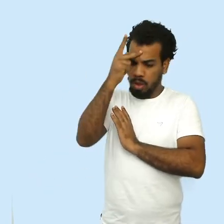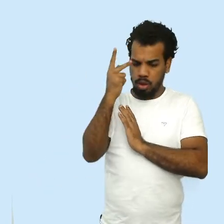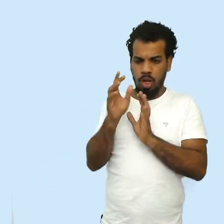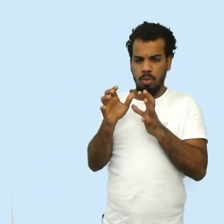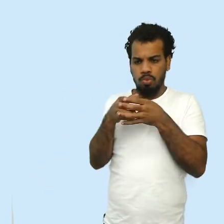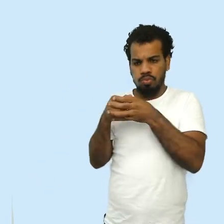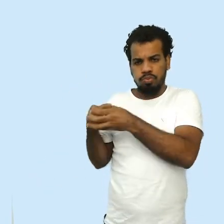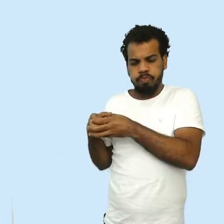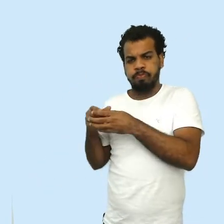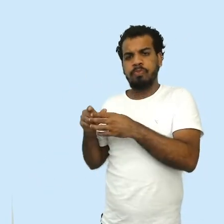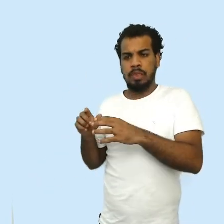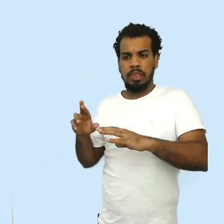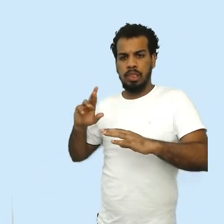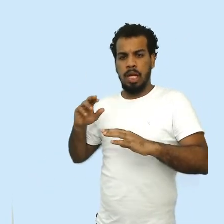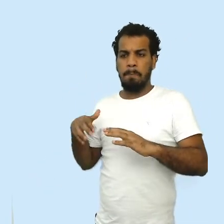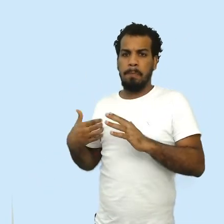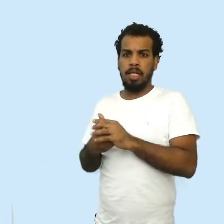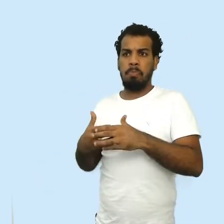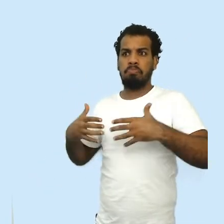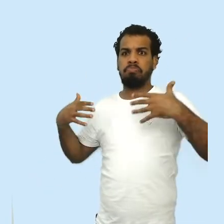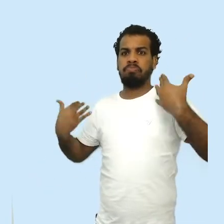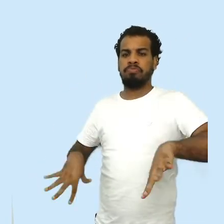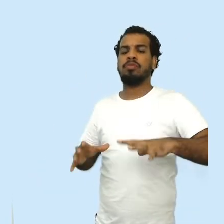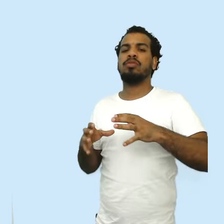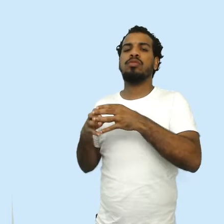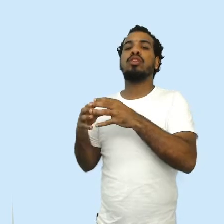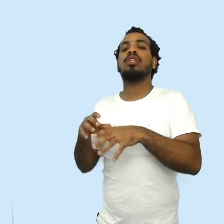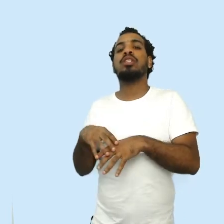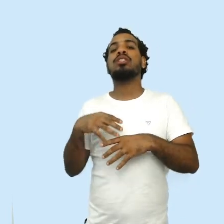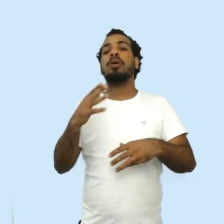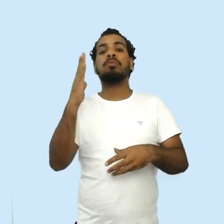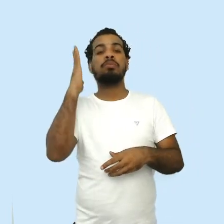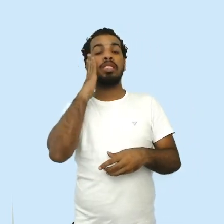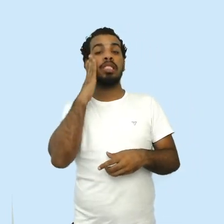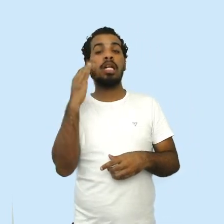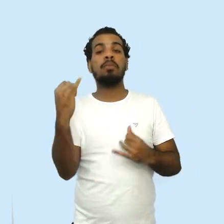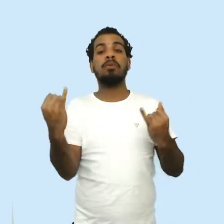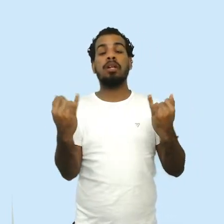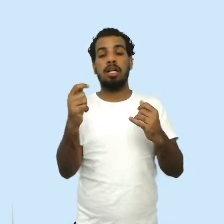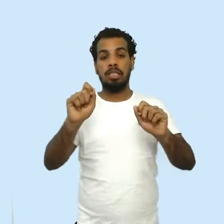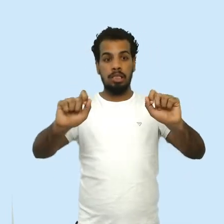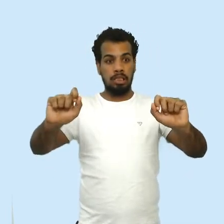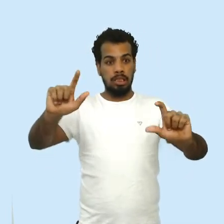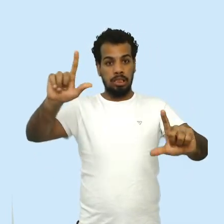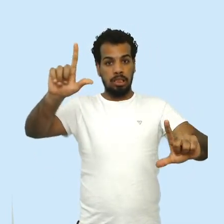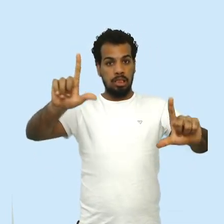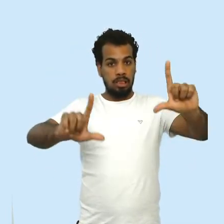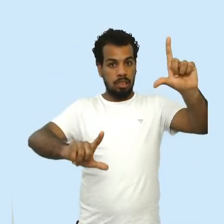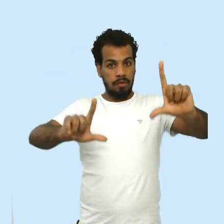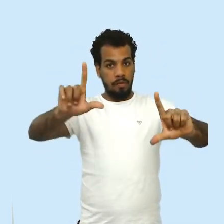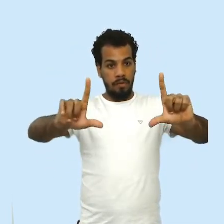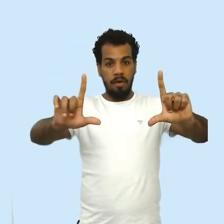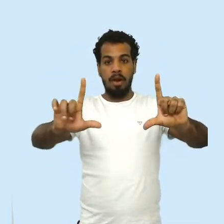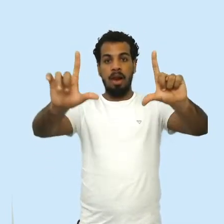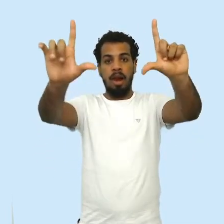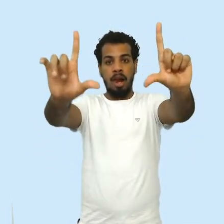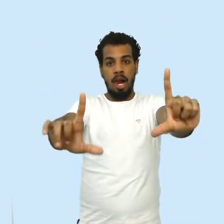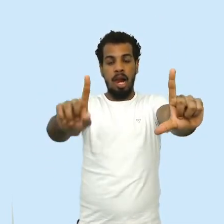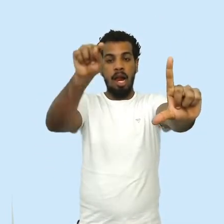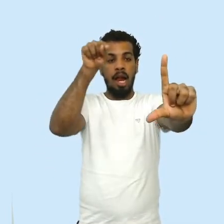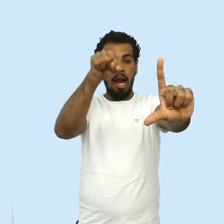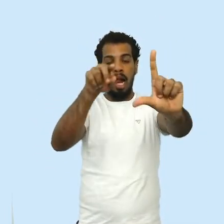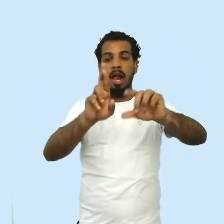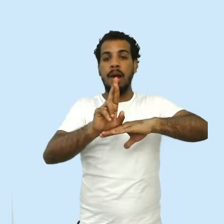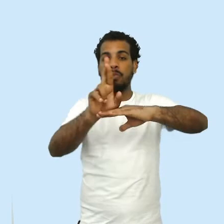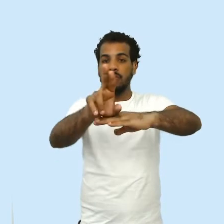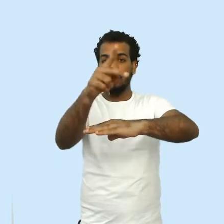classe social e seus interesses. Então, é importante saber que a TV ela representa uma classe social que não é